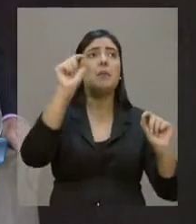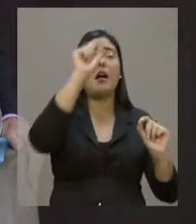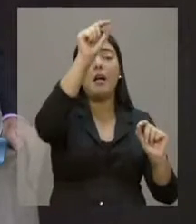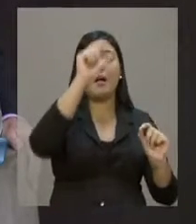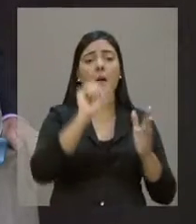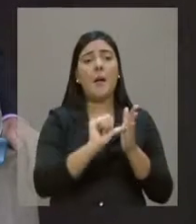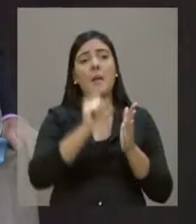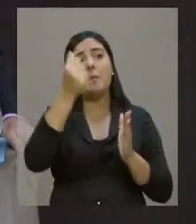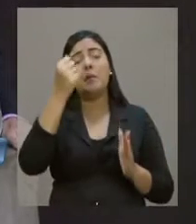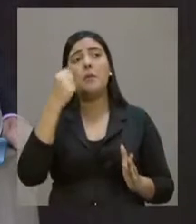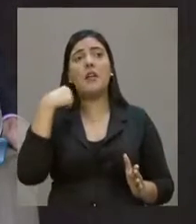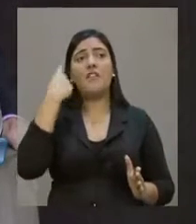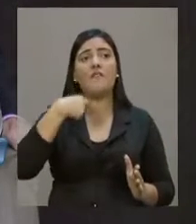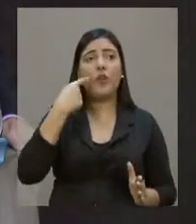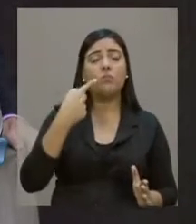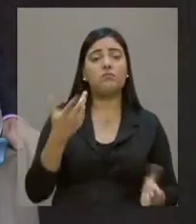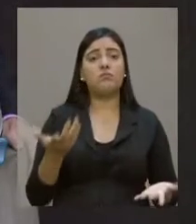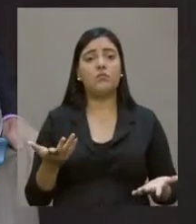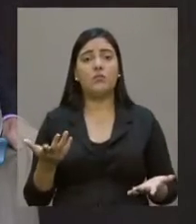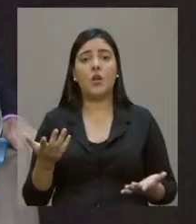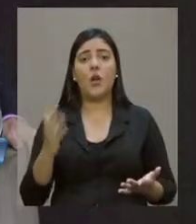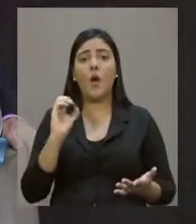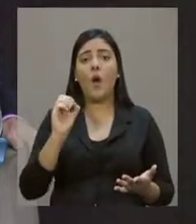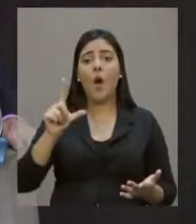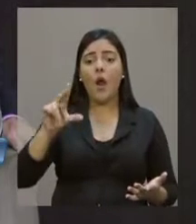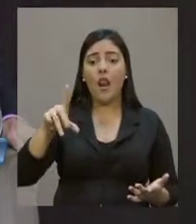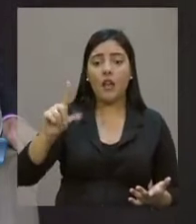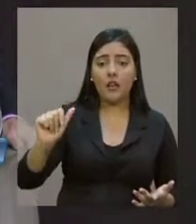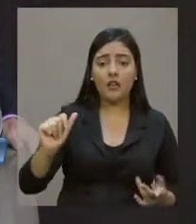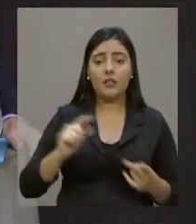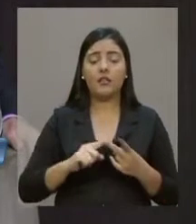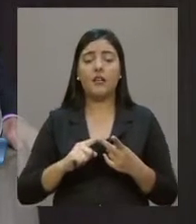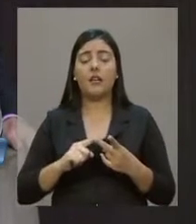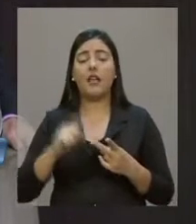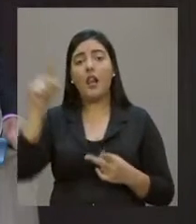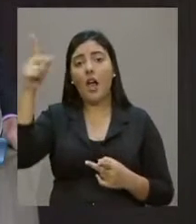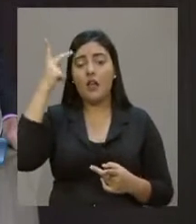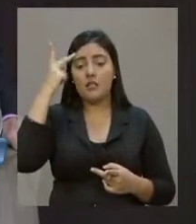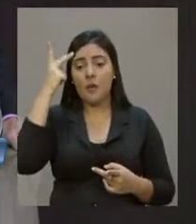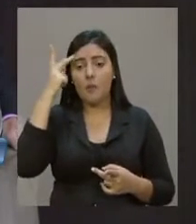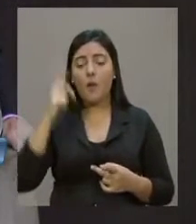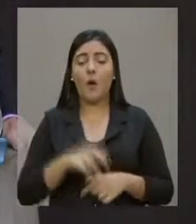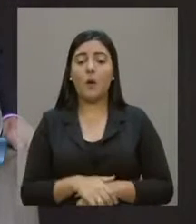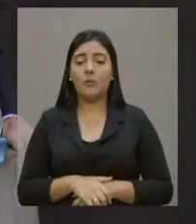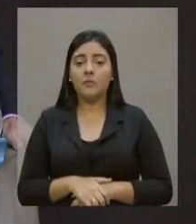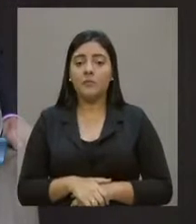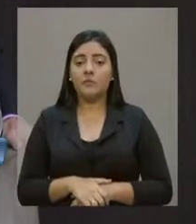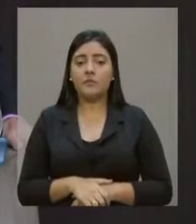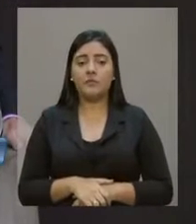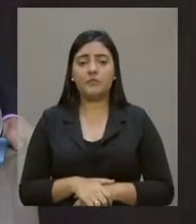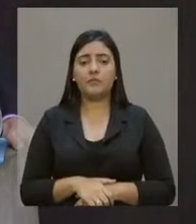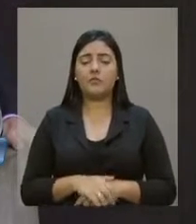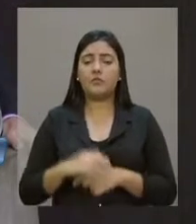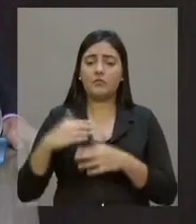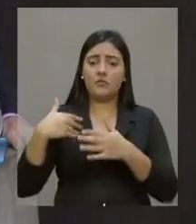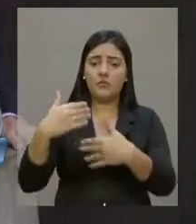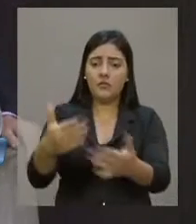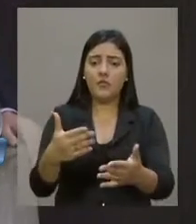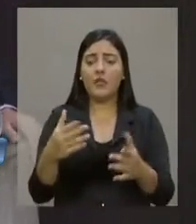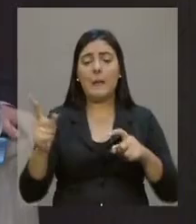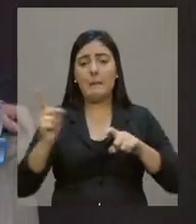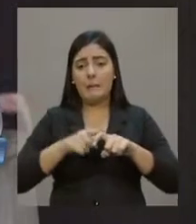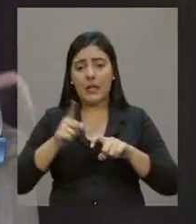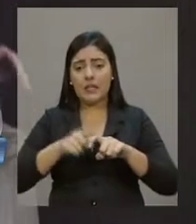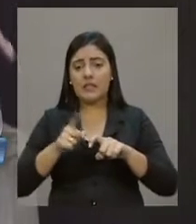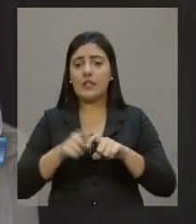de Direito, né, Olinda e São Paulo, ainda no século XIX, e mais adiante as faculdades de